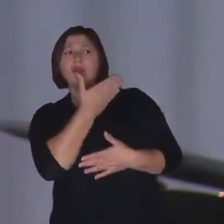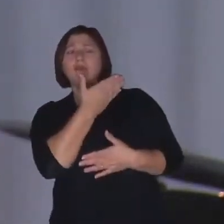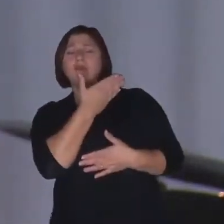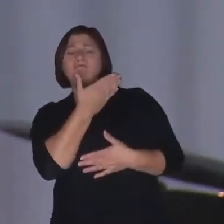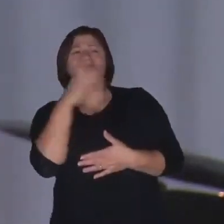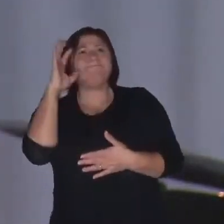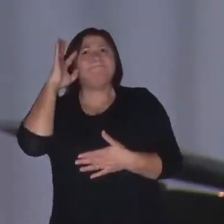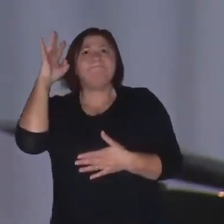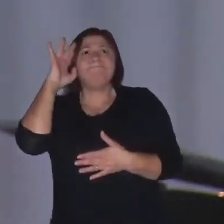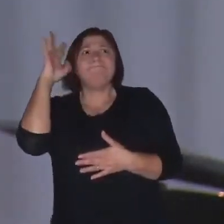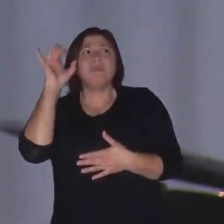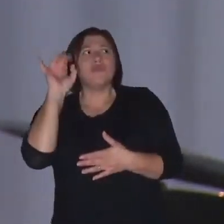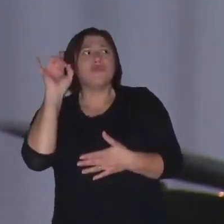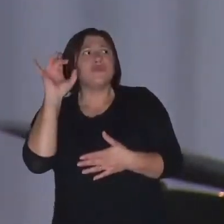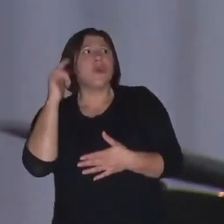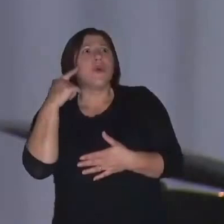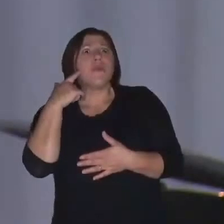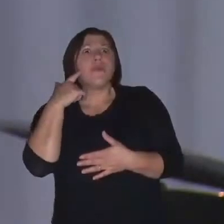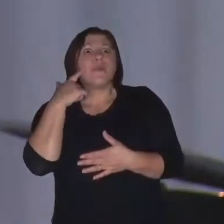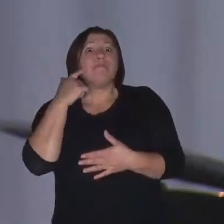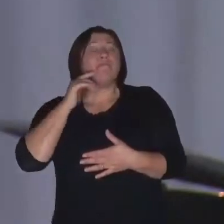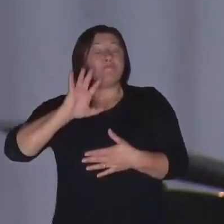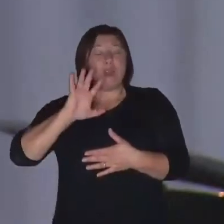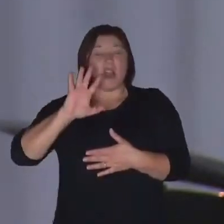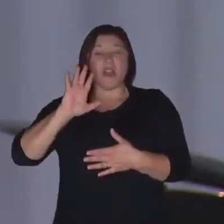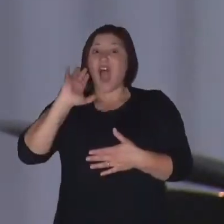eles já eram bem visíveis.